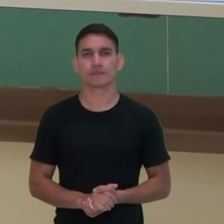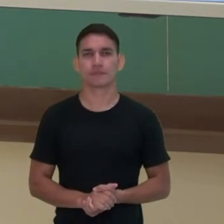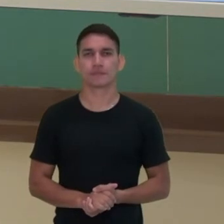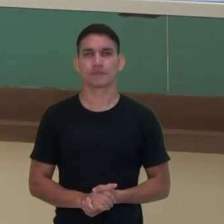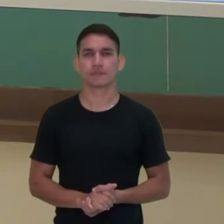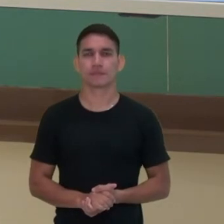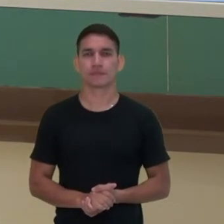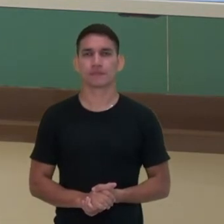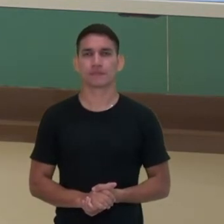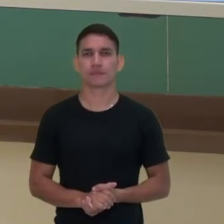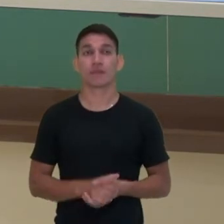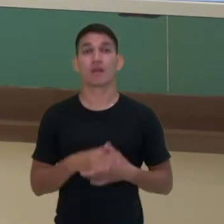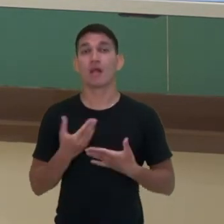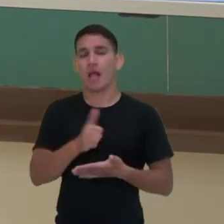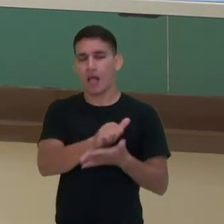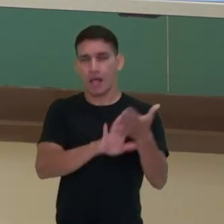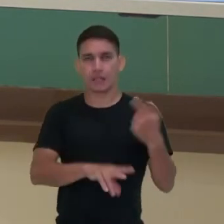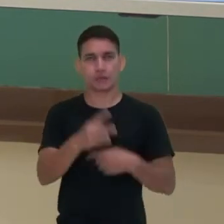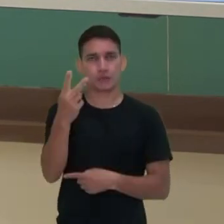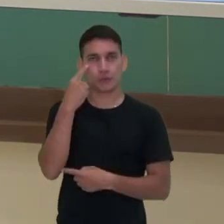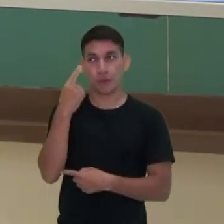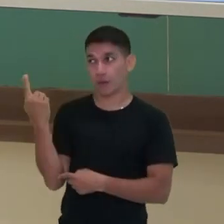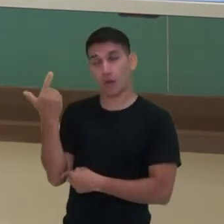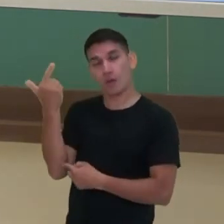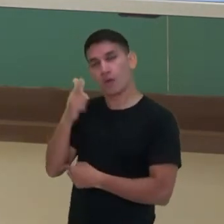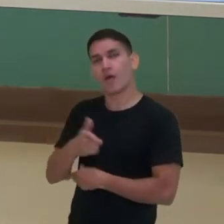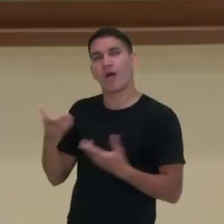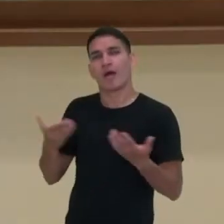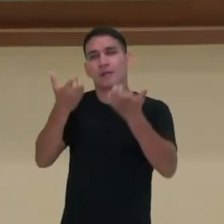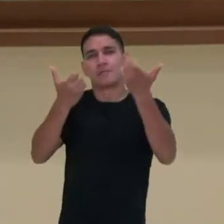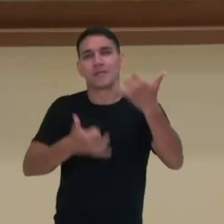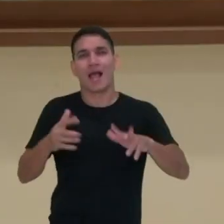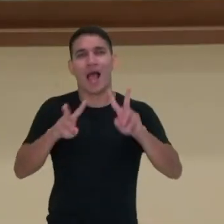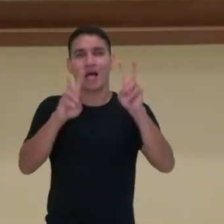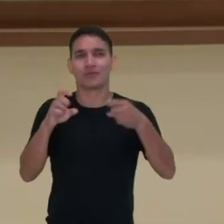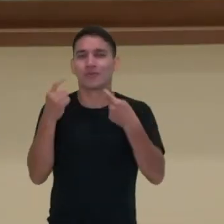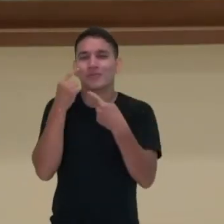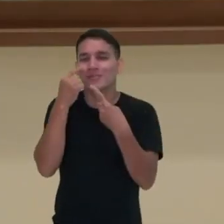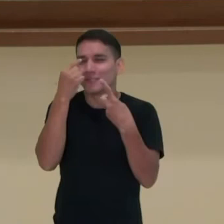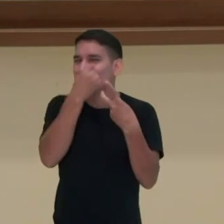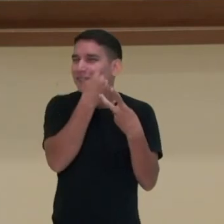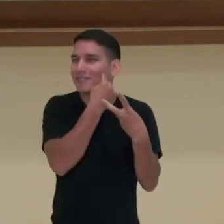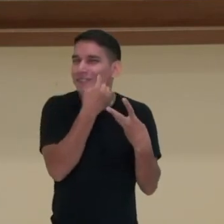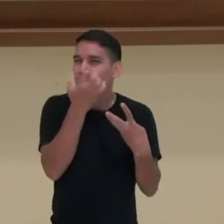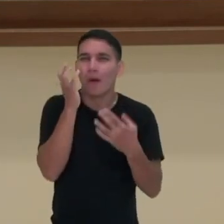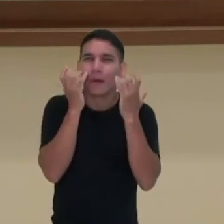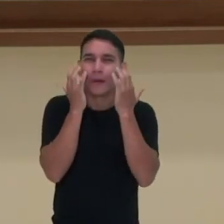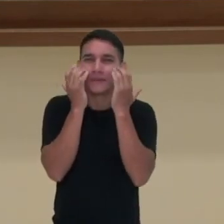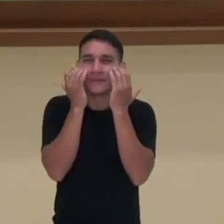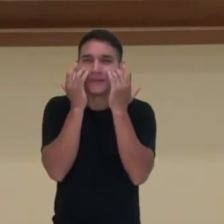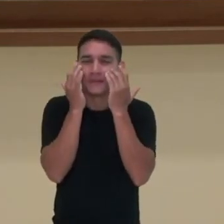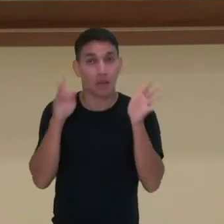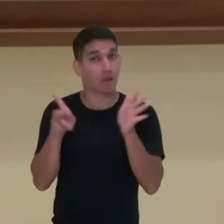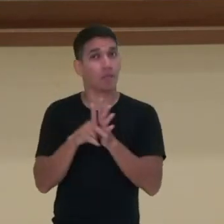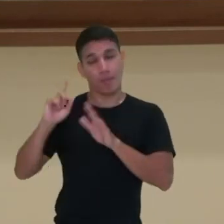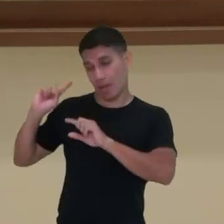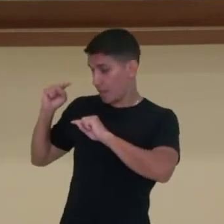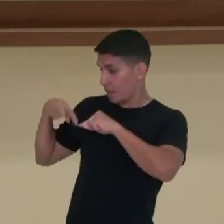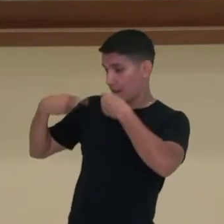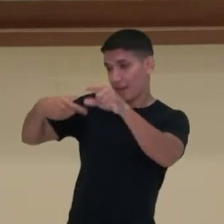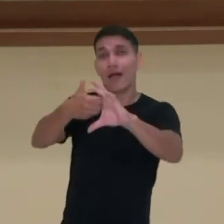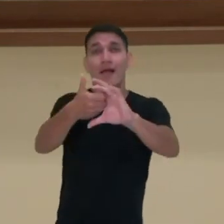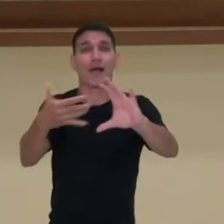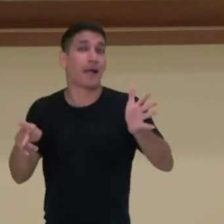dominante aqui. Então vamos uma segunda atividade, agora falando sobre sardas. Sardas também é uma característica hereditária